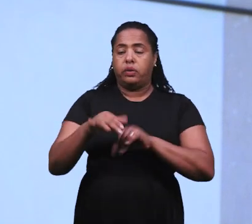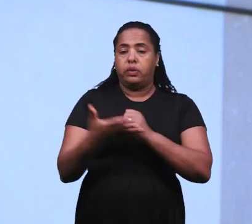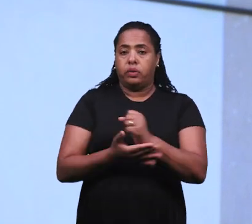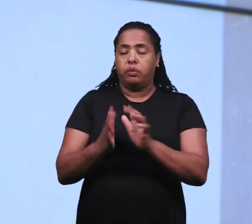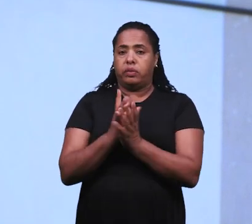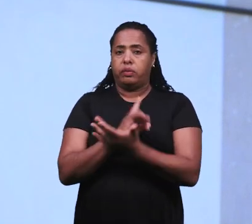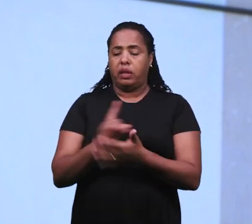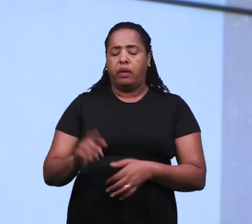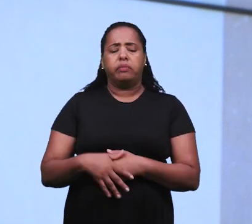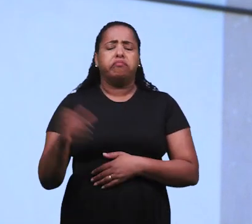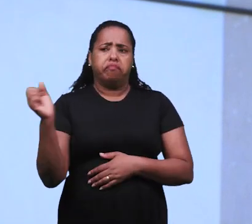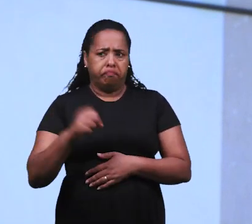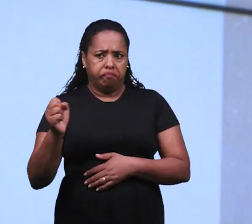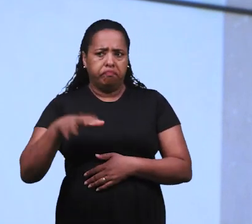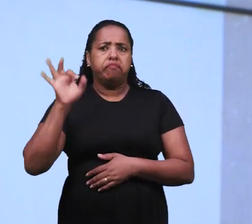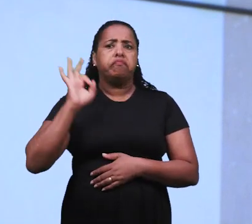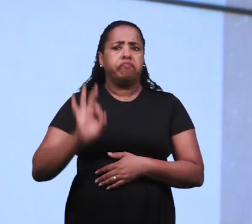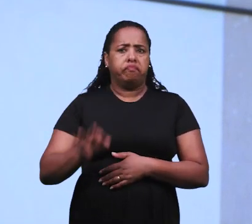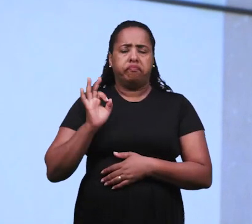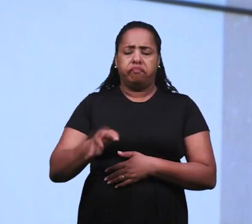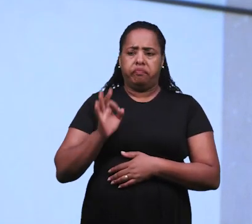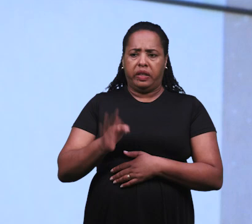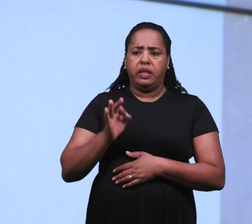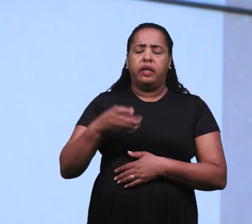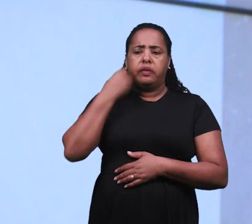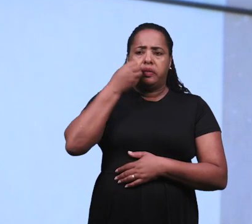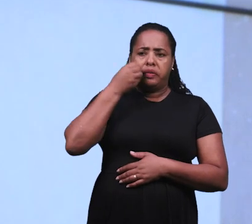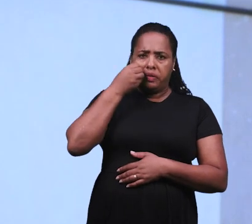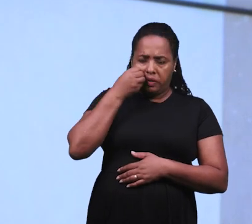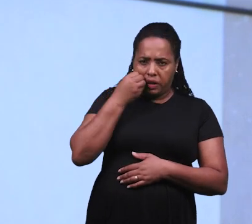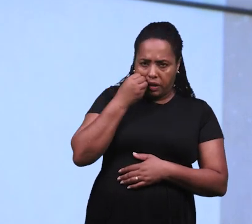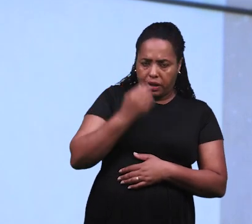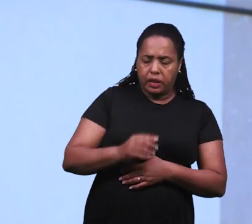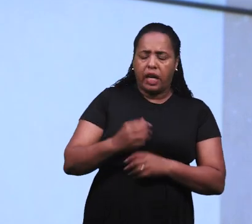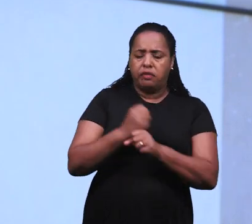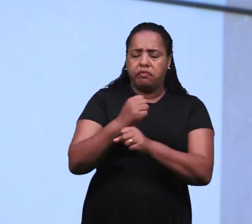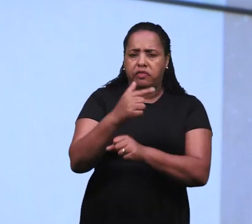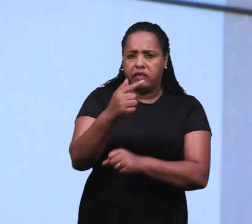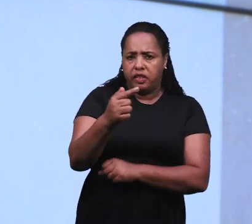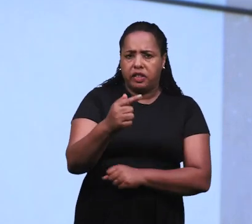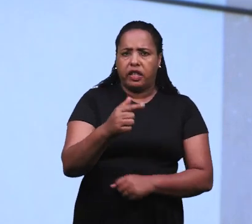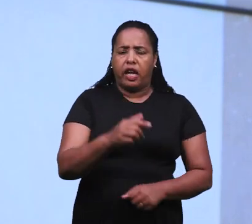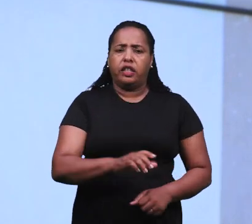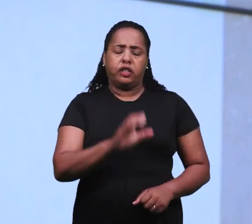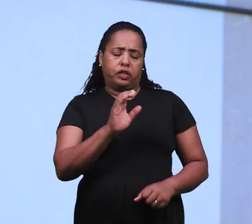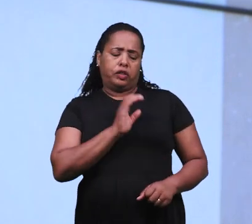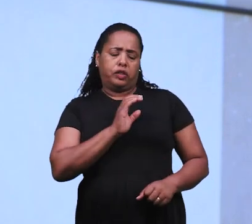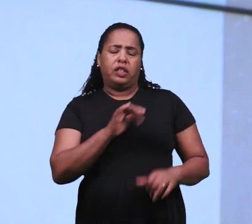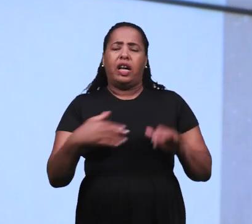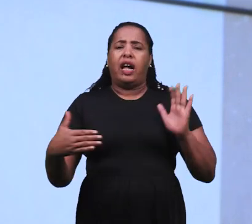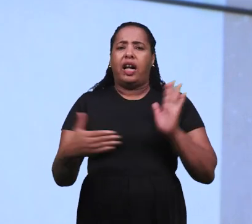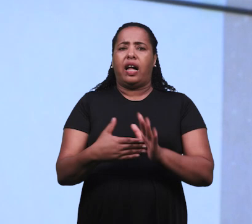de 7 anos, Uhum. né, do pré até a sexta série, então foram 7 anos em colégio